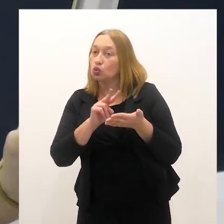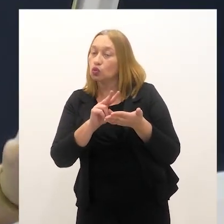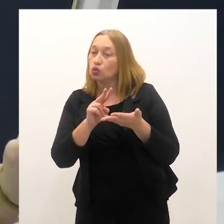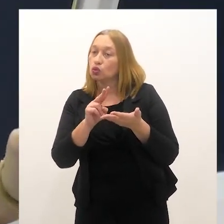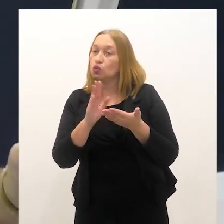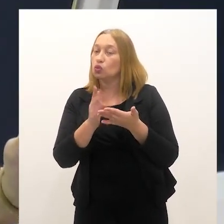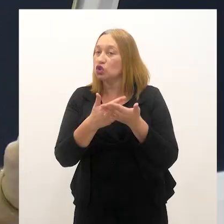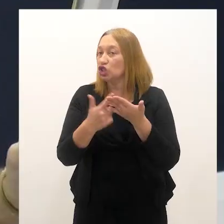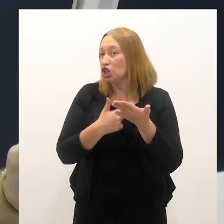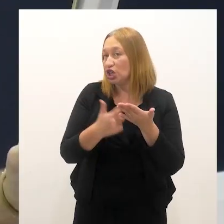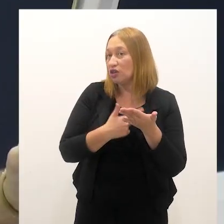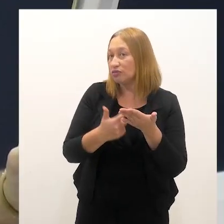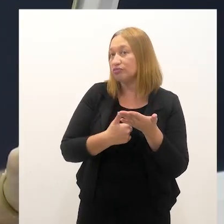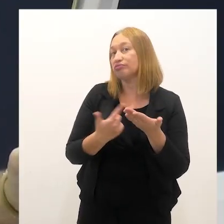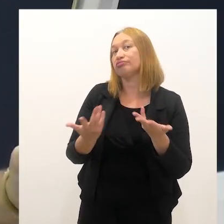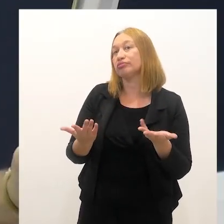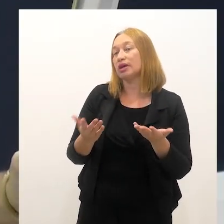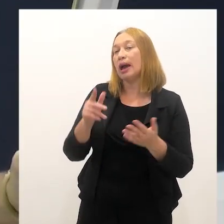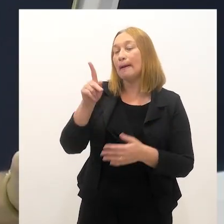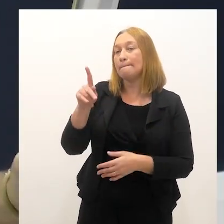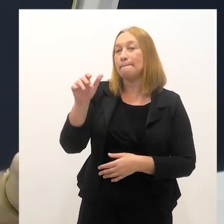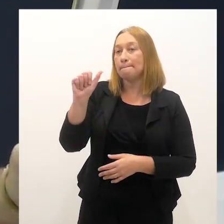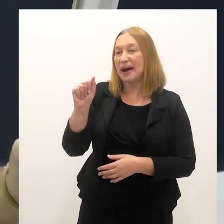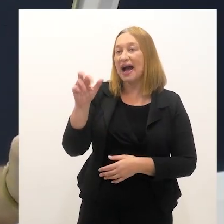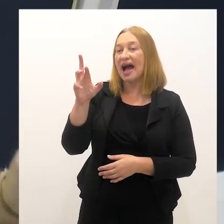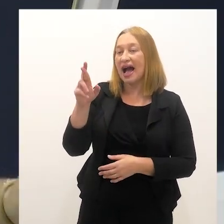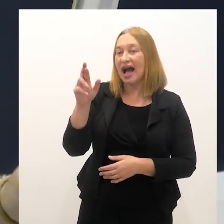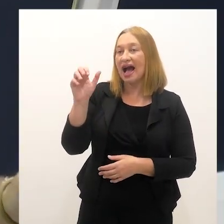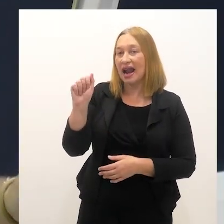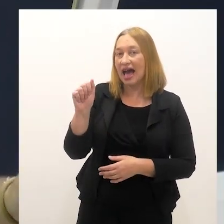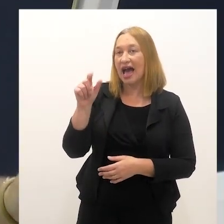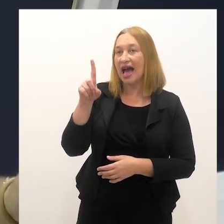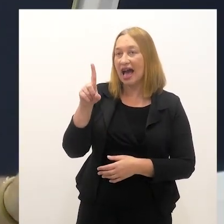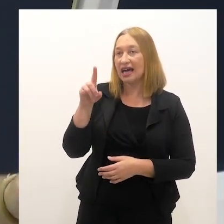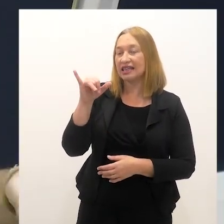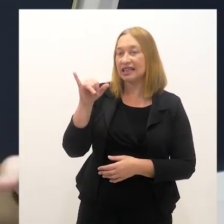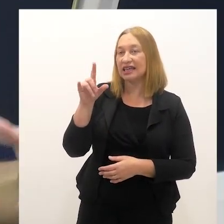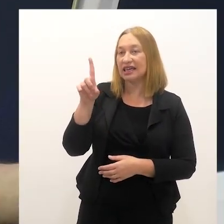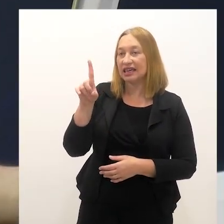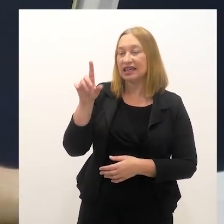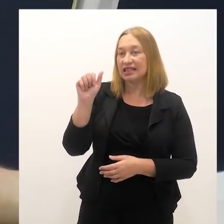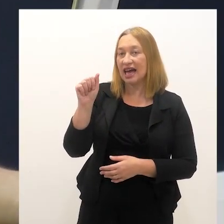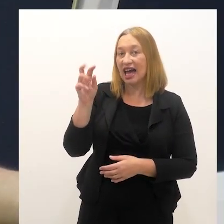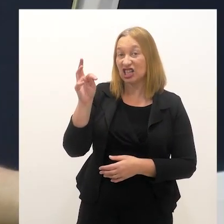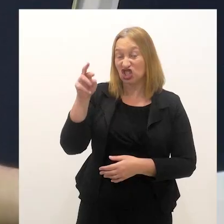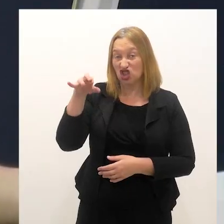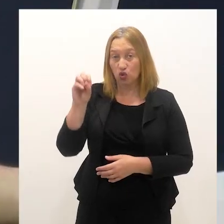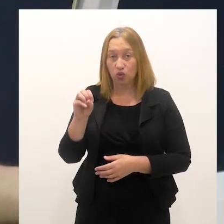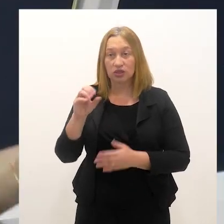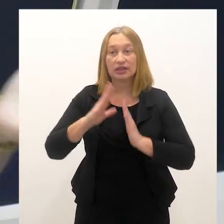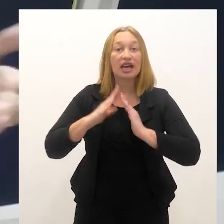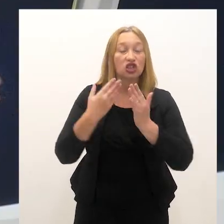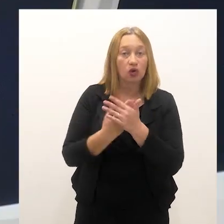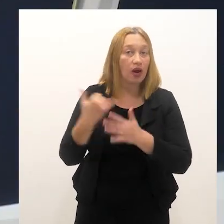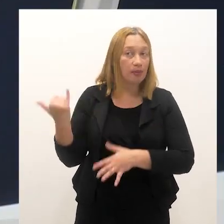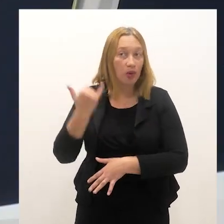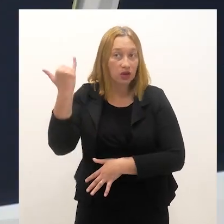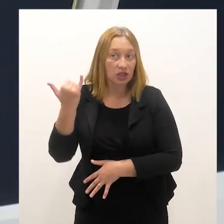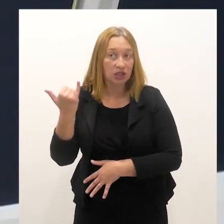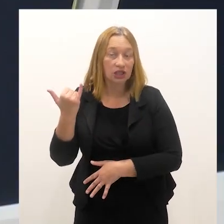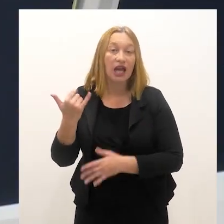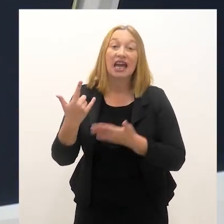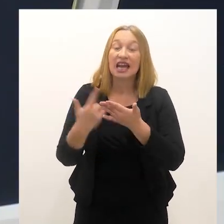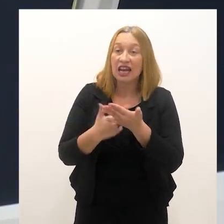Os livros paradidáticos nas escolas também foram muito importantes. porque eram